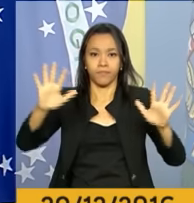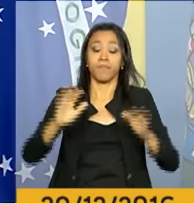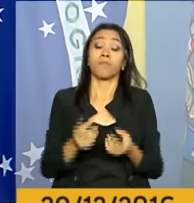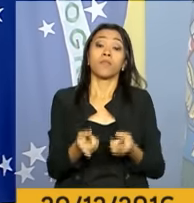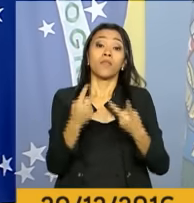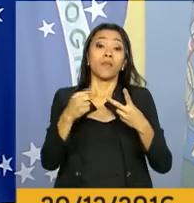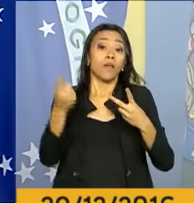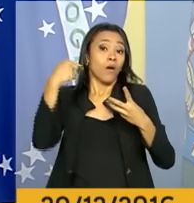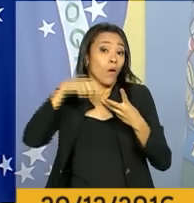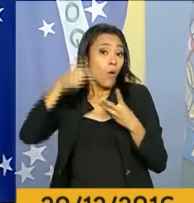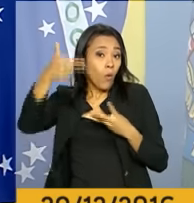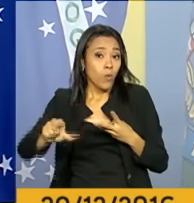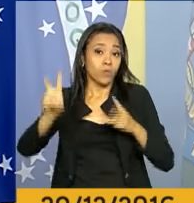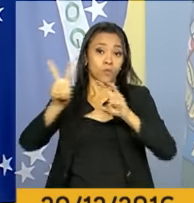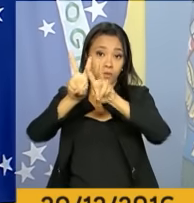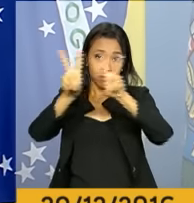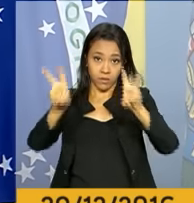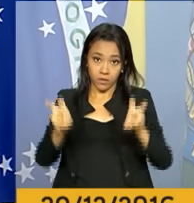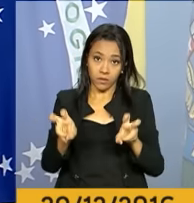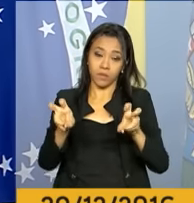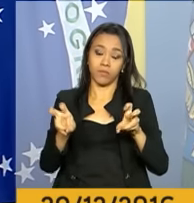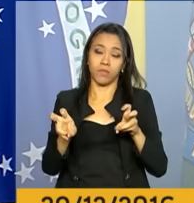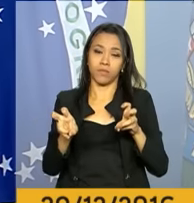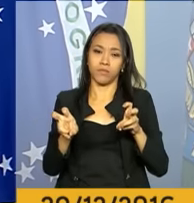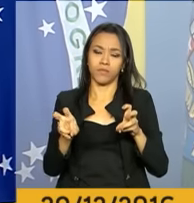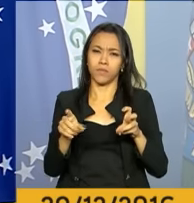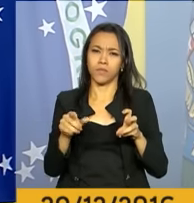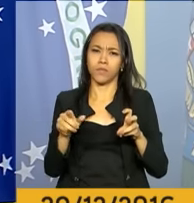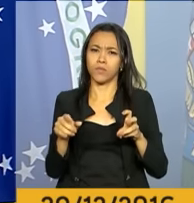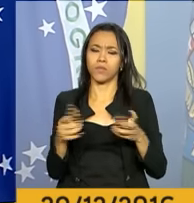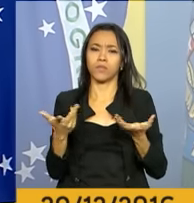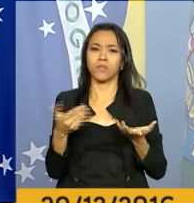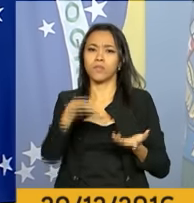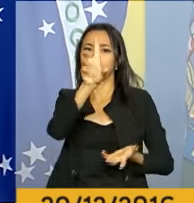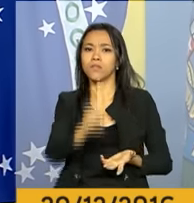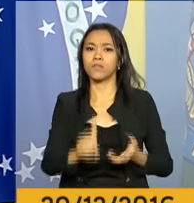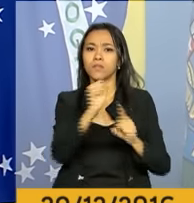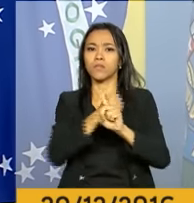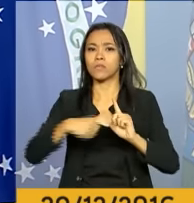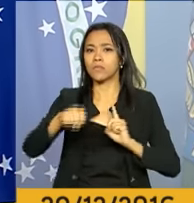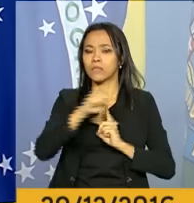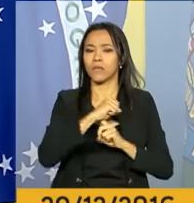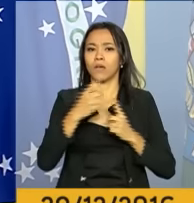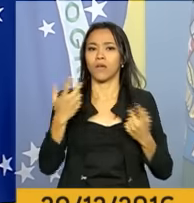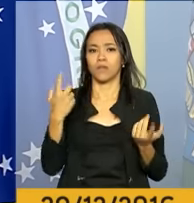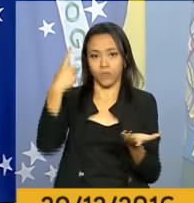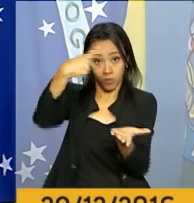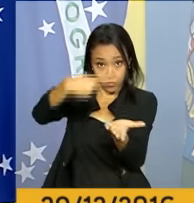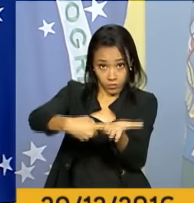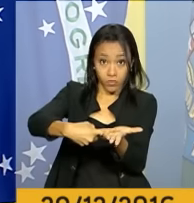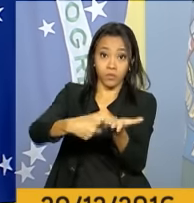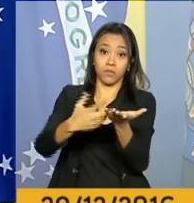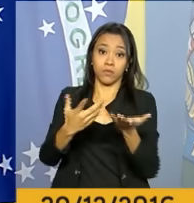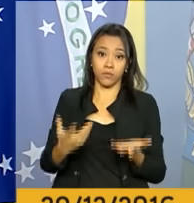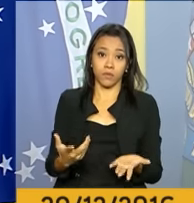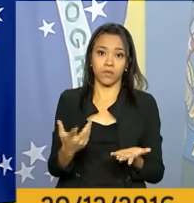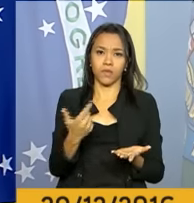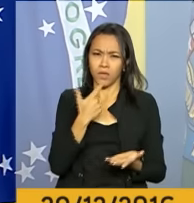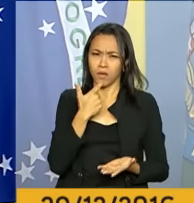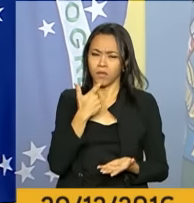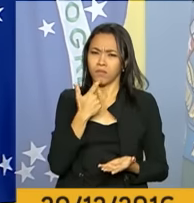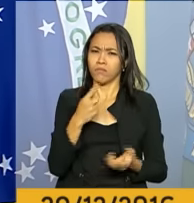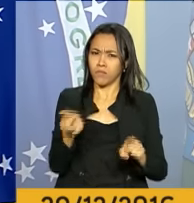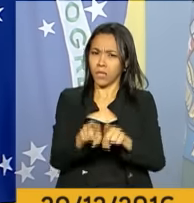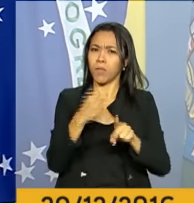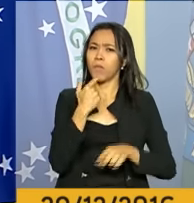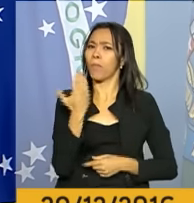tema da dos direitos sociais né da responsabilidade social eh também há pouco tempo